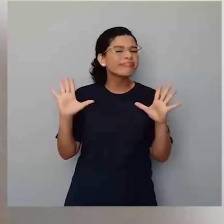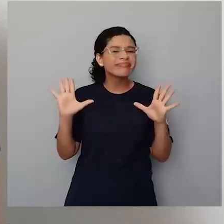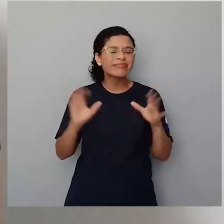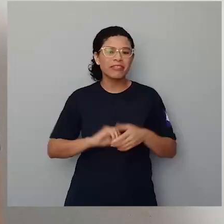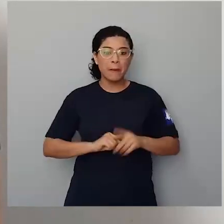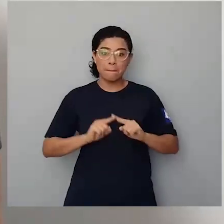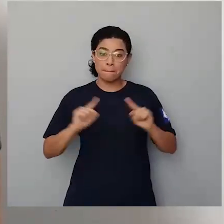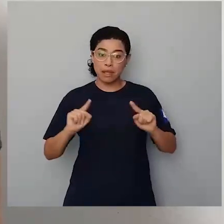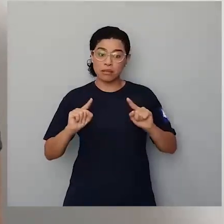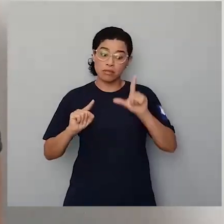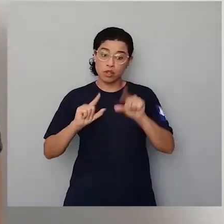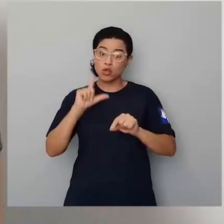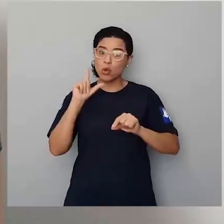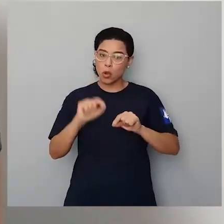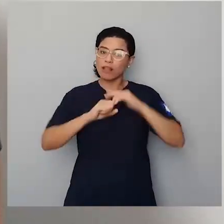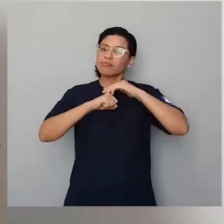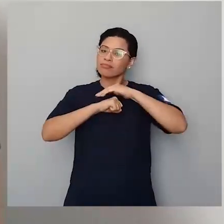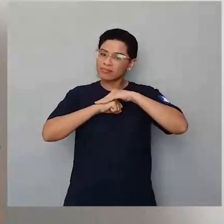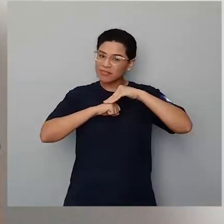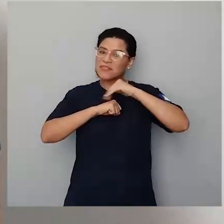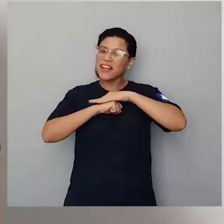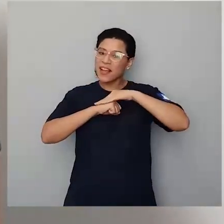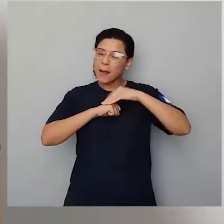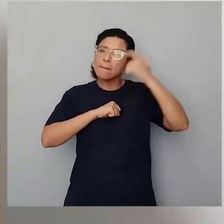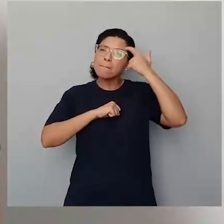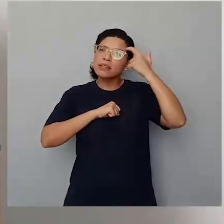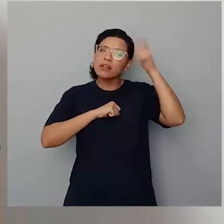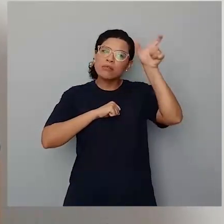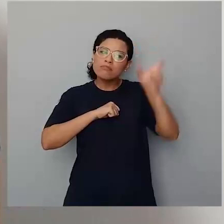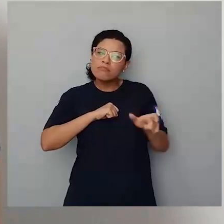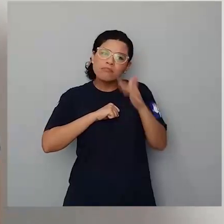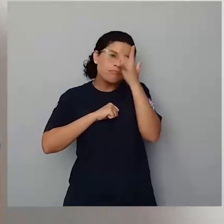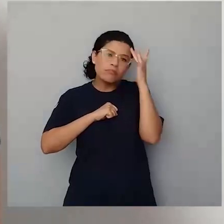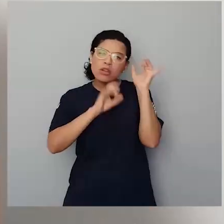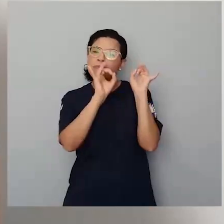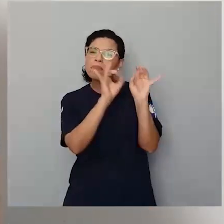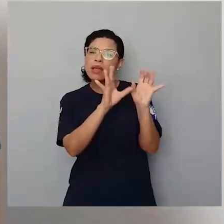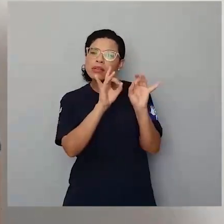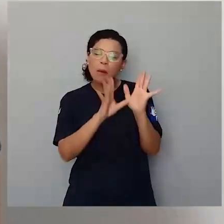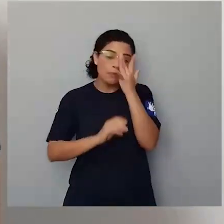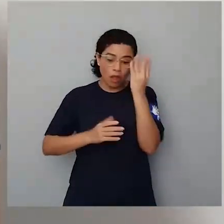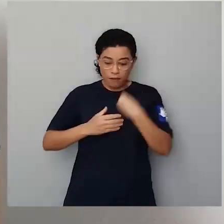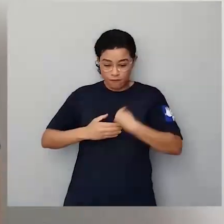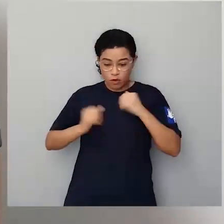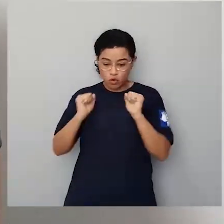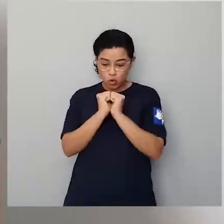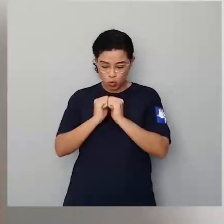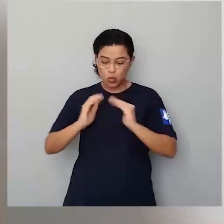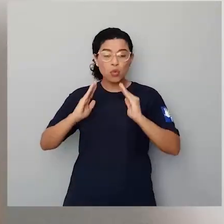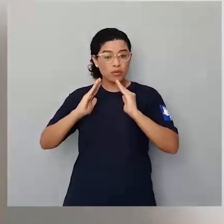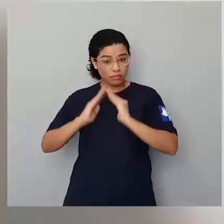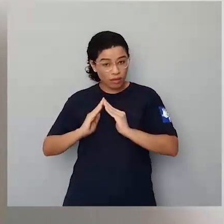que você quiser. Mas você vai escolher com bastante carinho, pensando numa pessoa especial, ou alguém que mora com você,